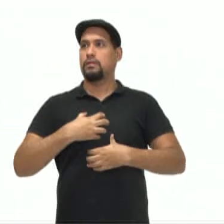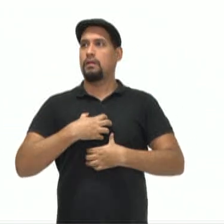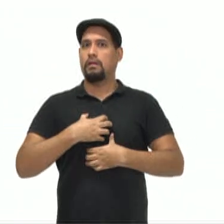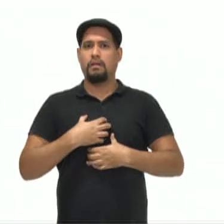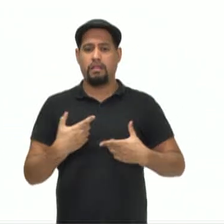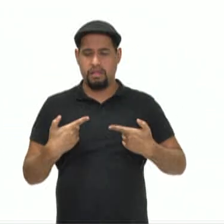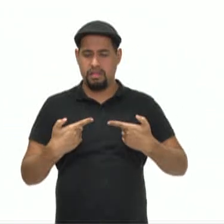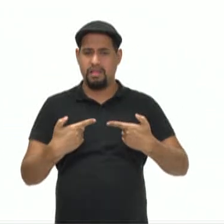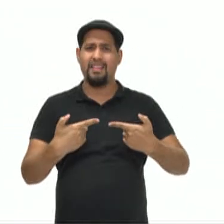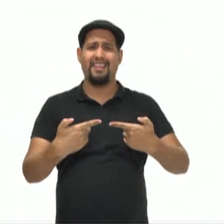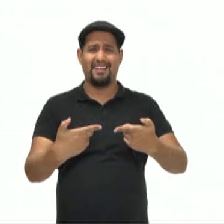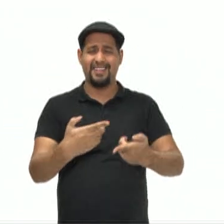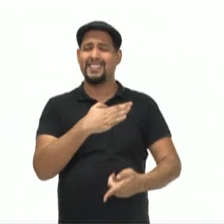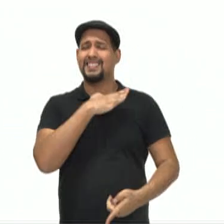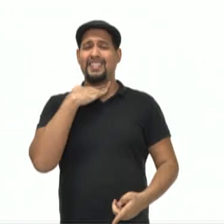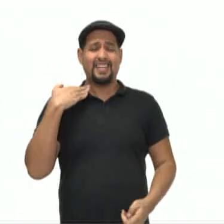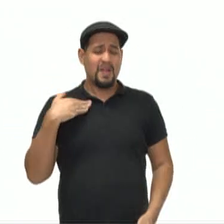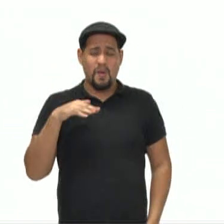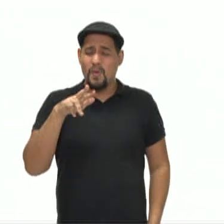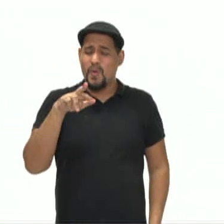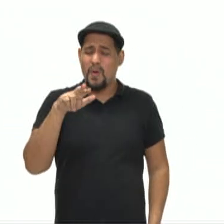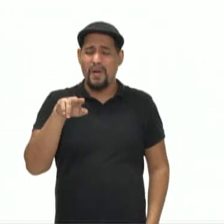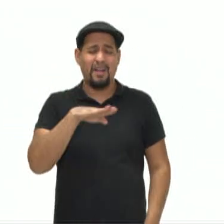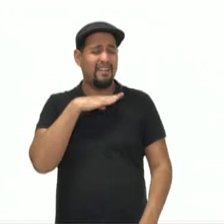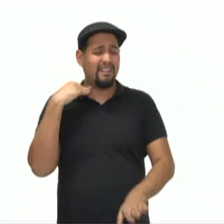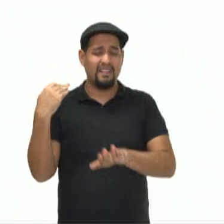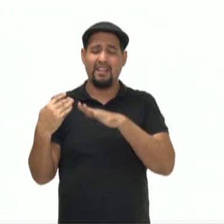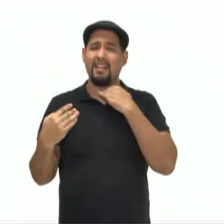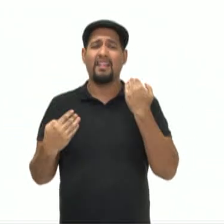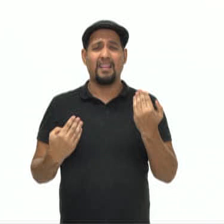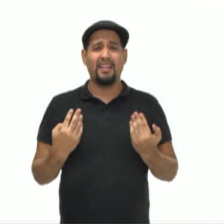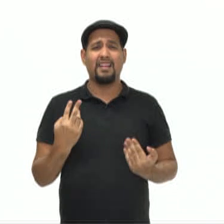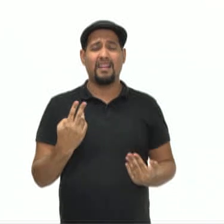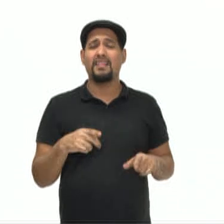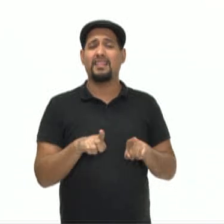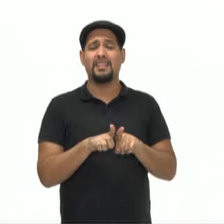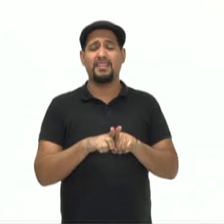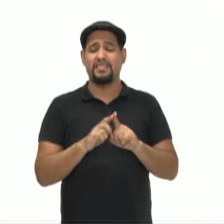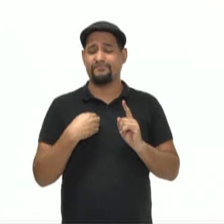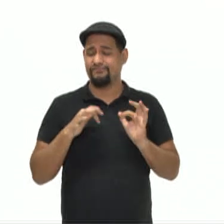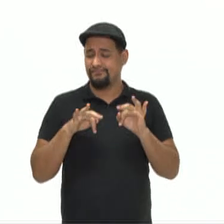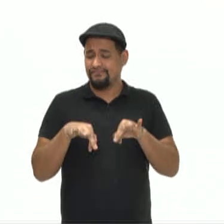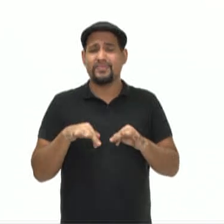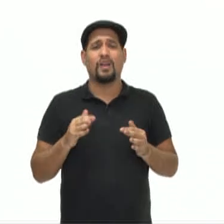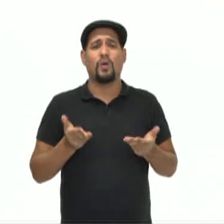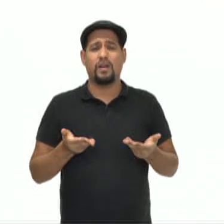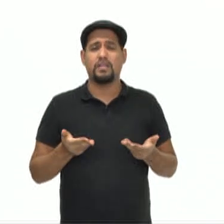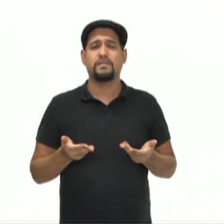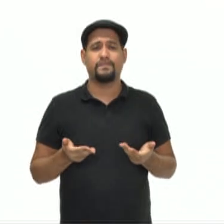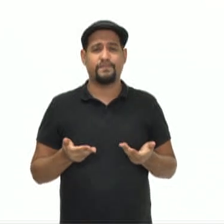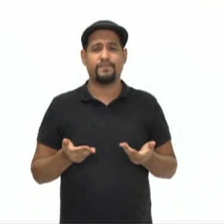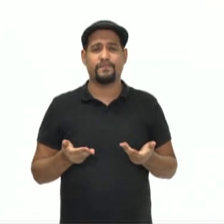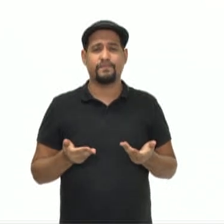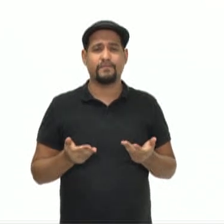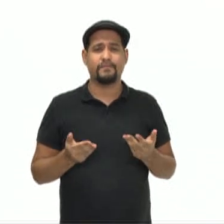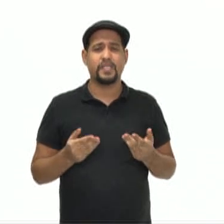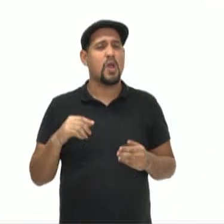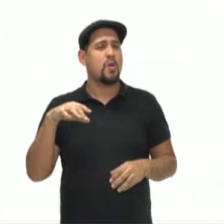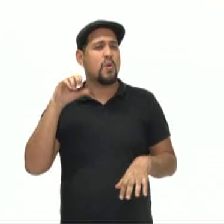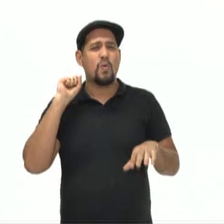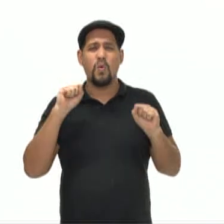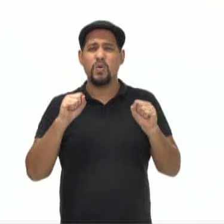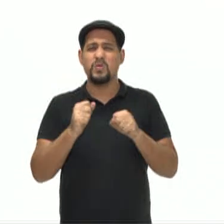guerra fatal, meus irmãos foram mortos. Chegou o meu fim, o meu final. Ouço tanques